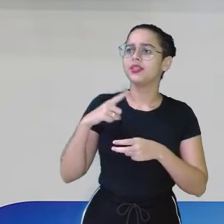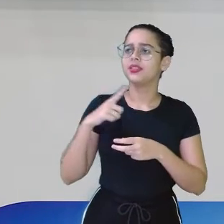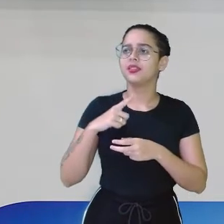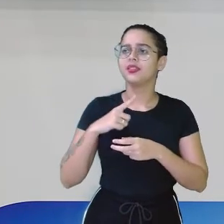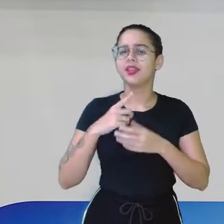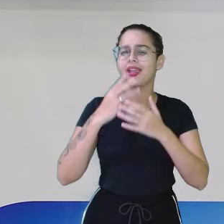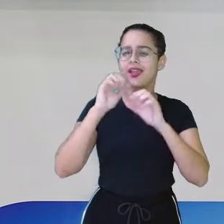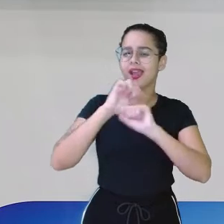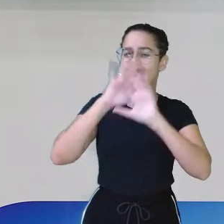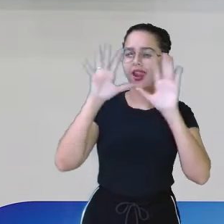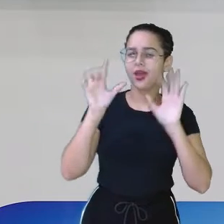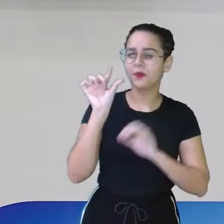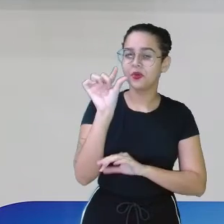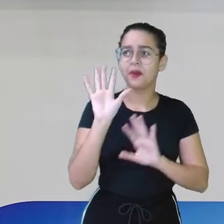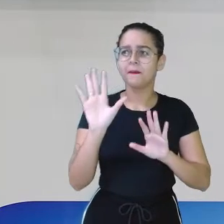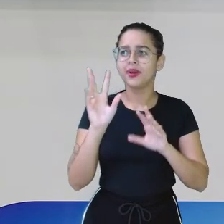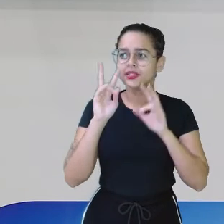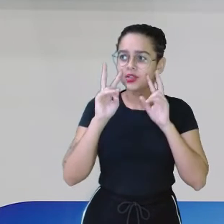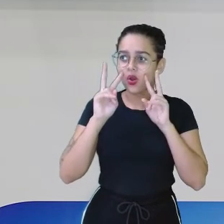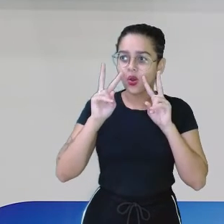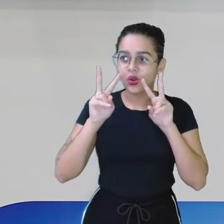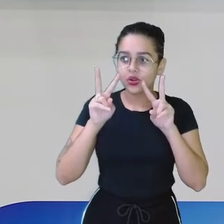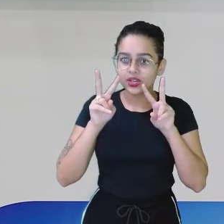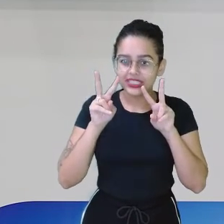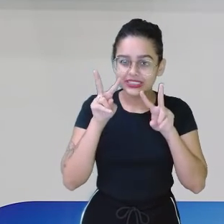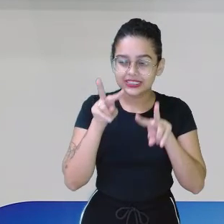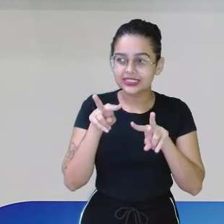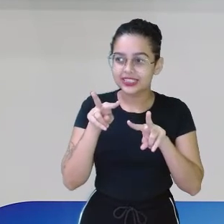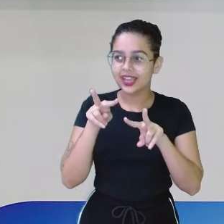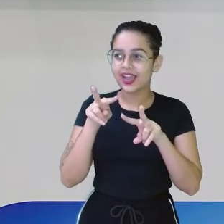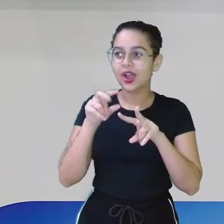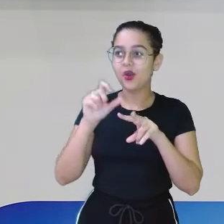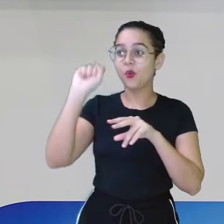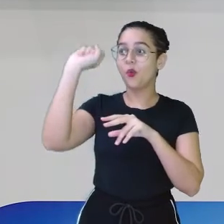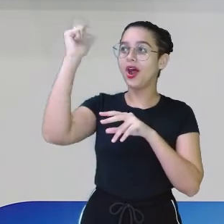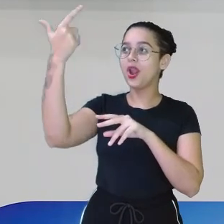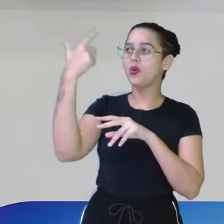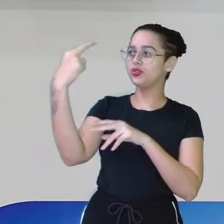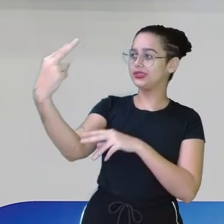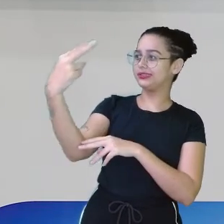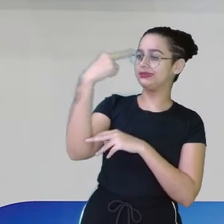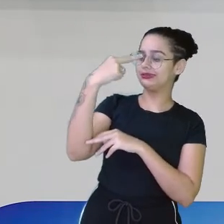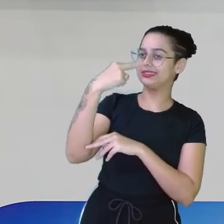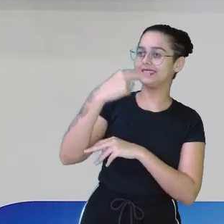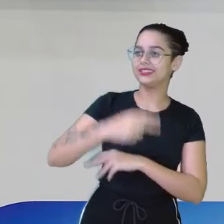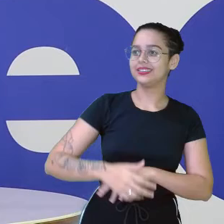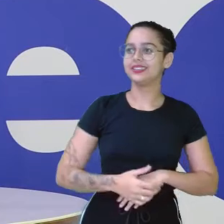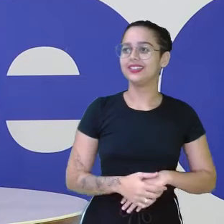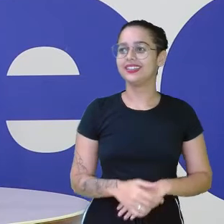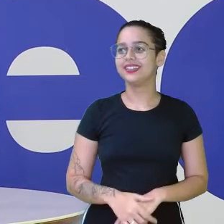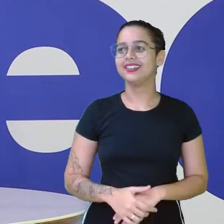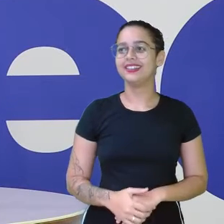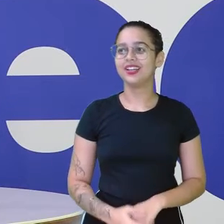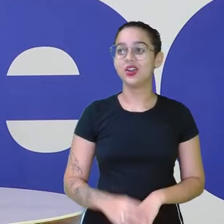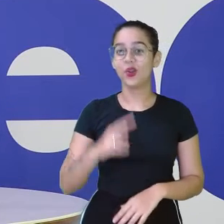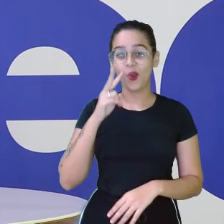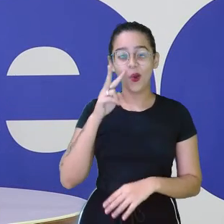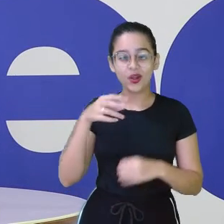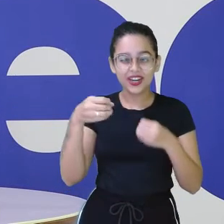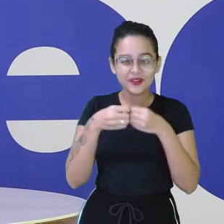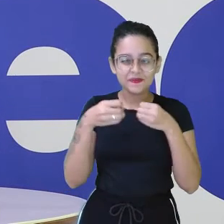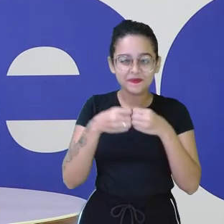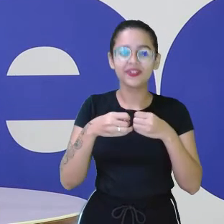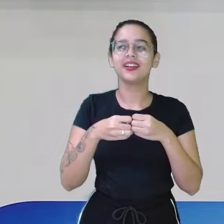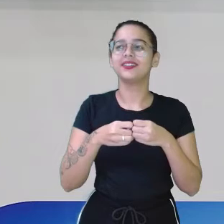coisa clarinha, mas se a gente olhar, professora Vanessa, joga uma luz aqui e a gente olha de